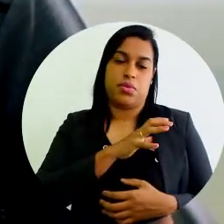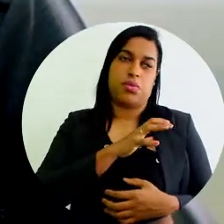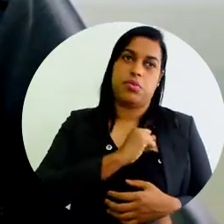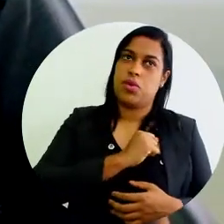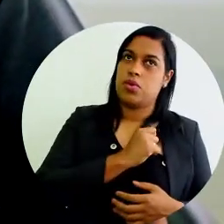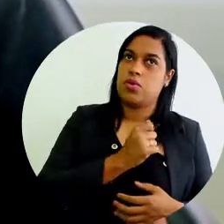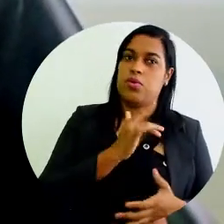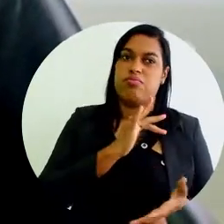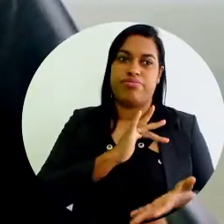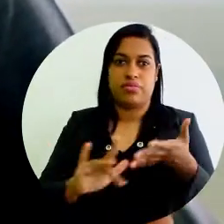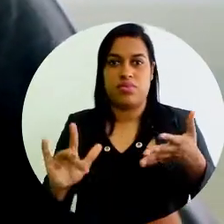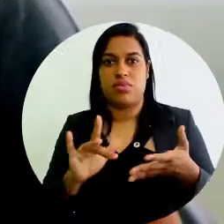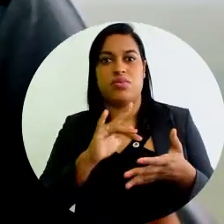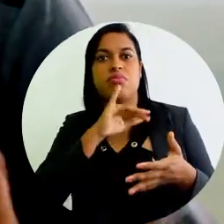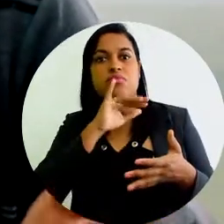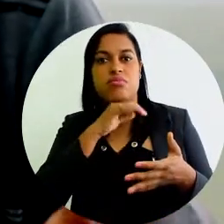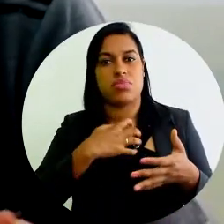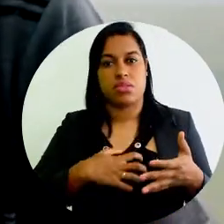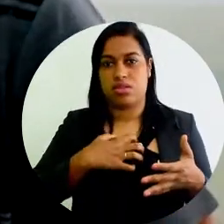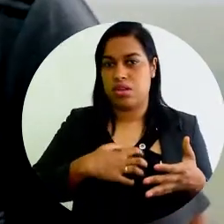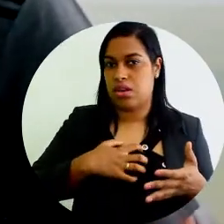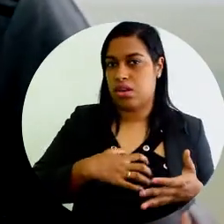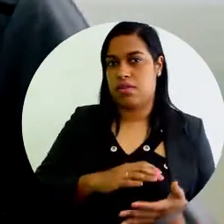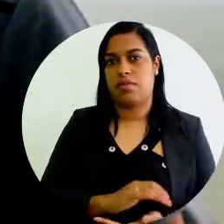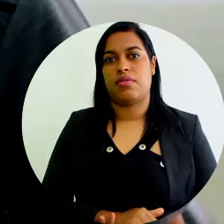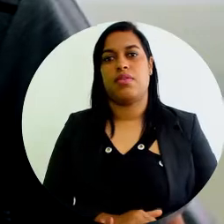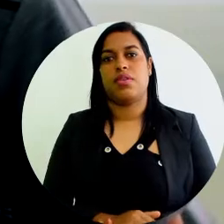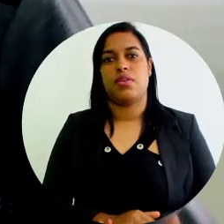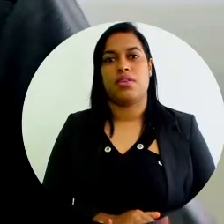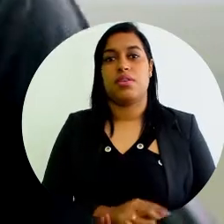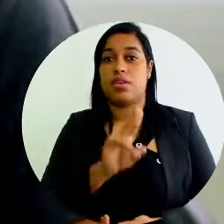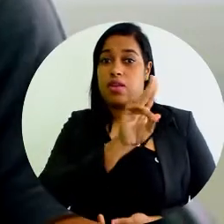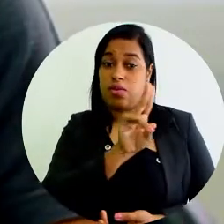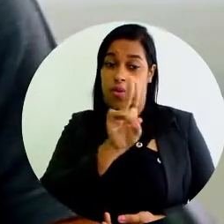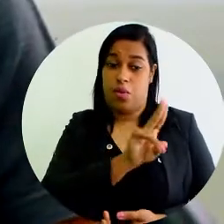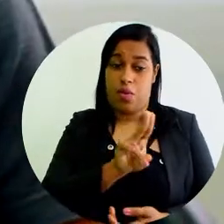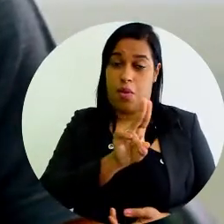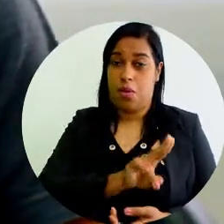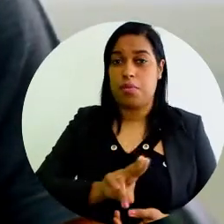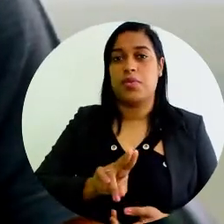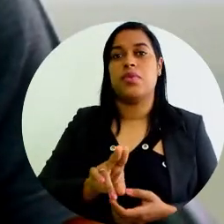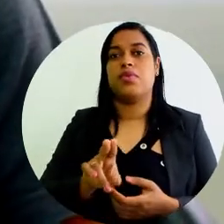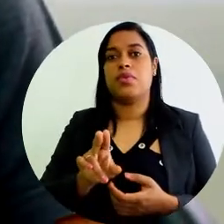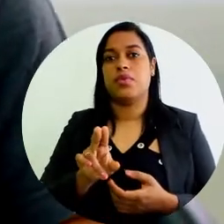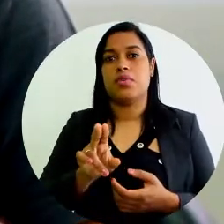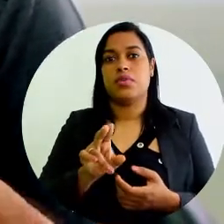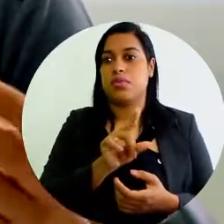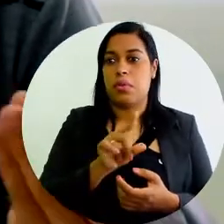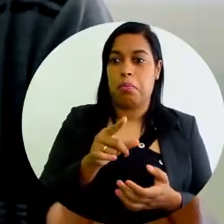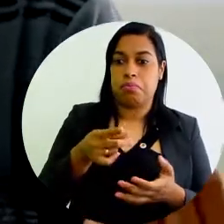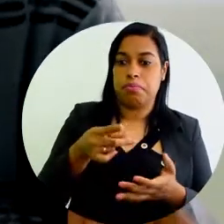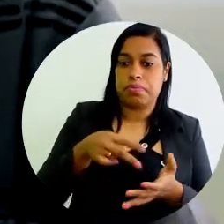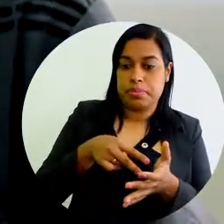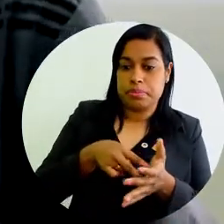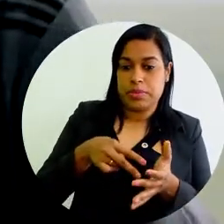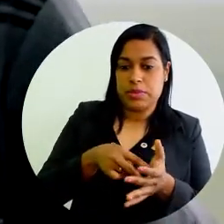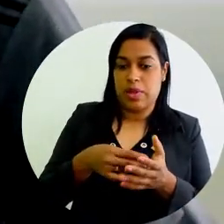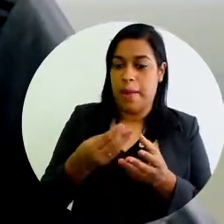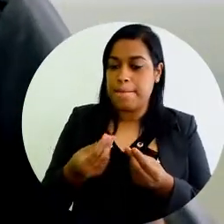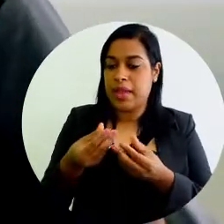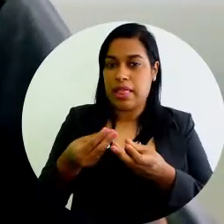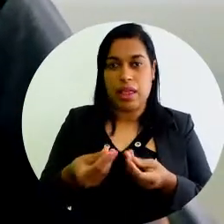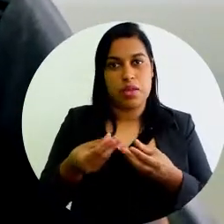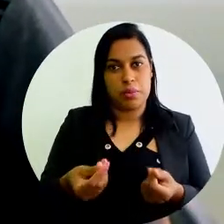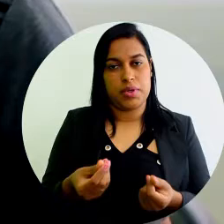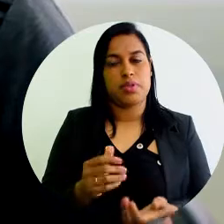que nós temos de amor, ódio, raiva, que são denominados e não estão